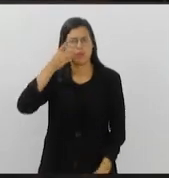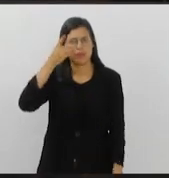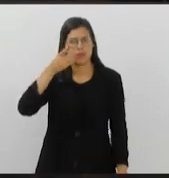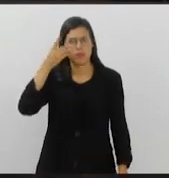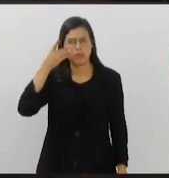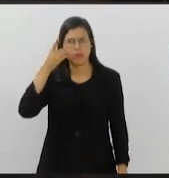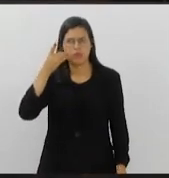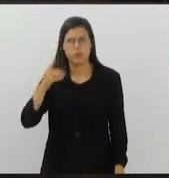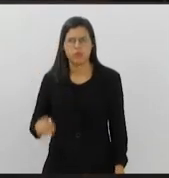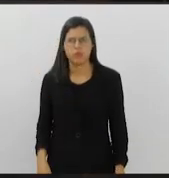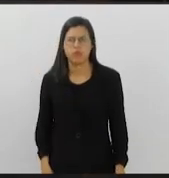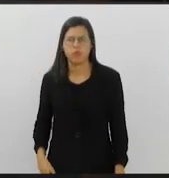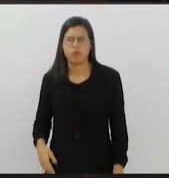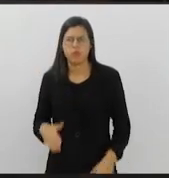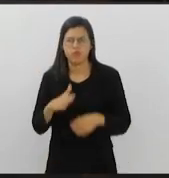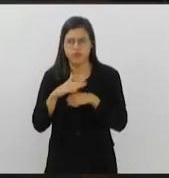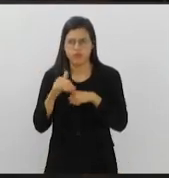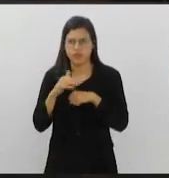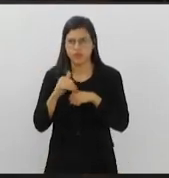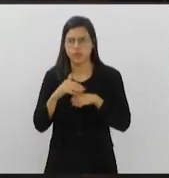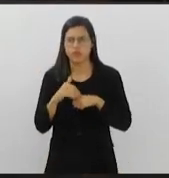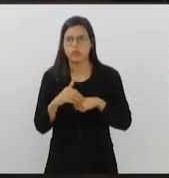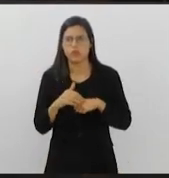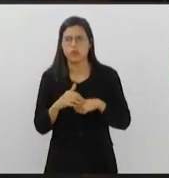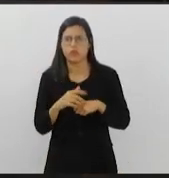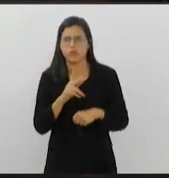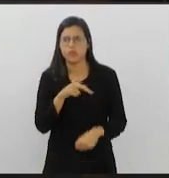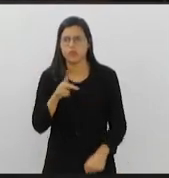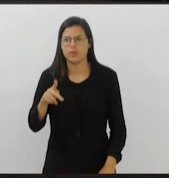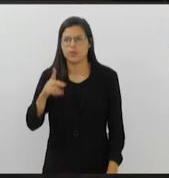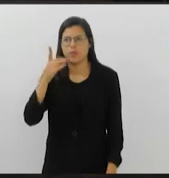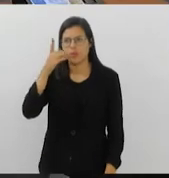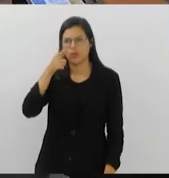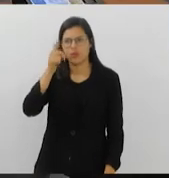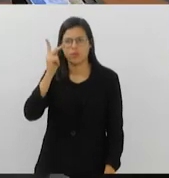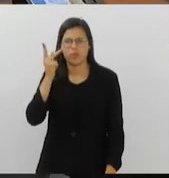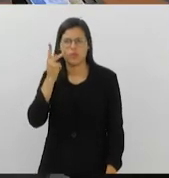deputado, meu querido mestre Luiz Paulo.